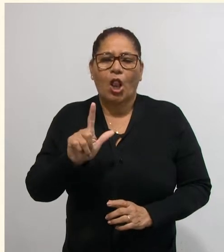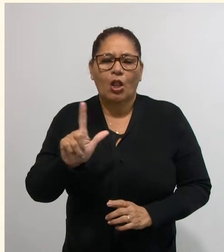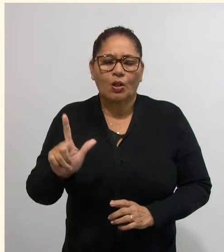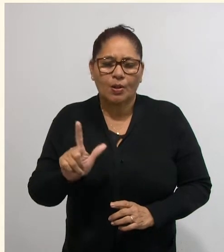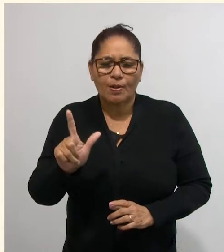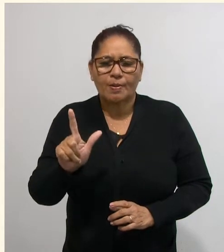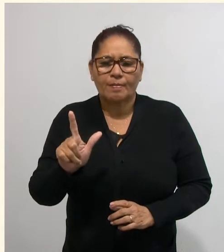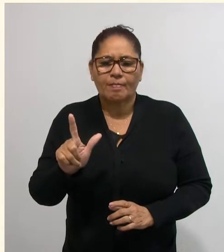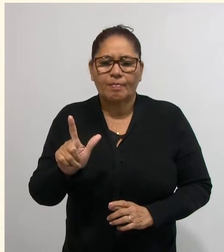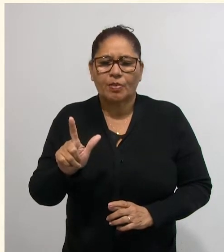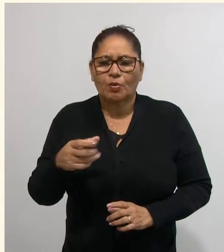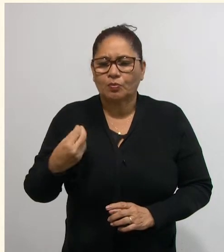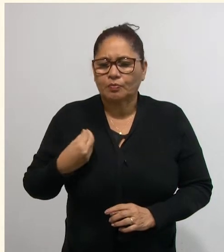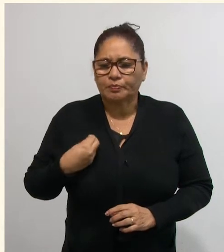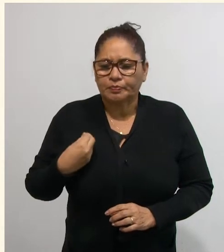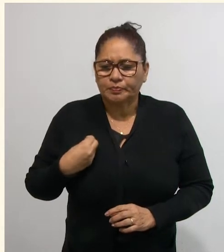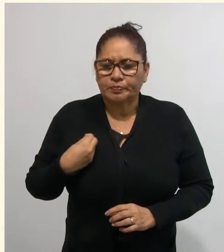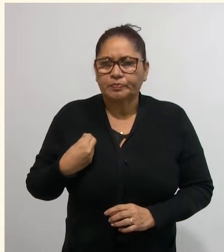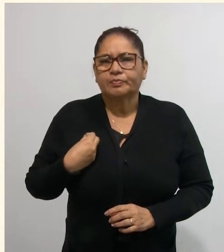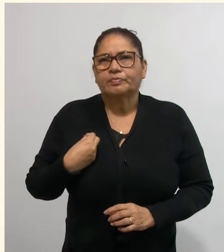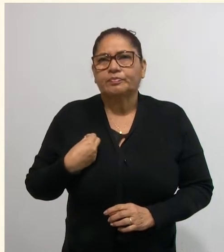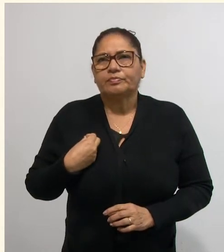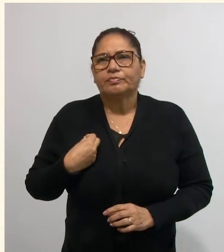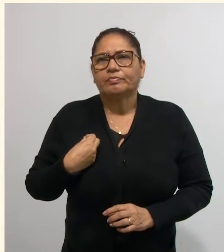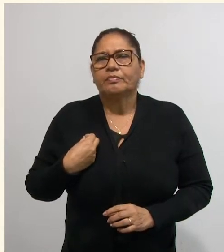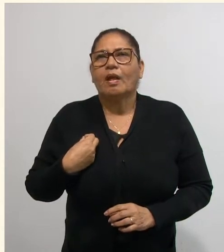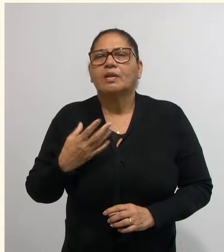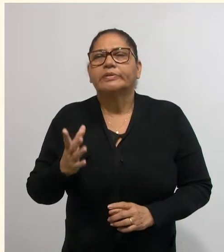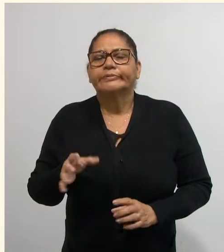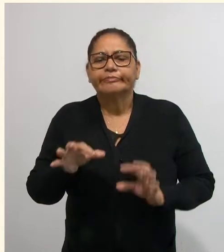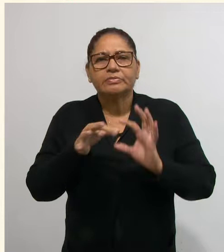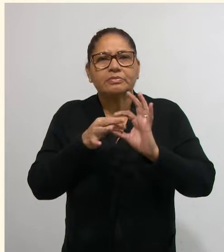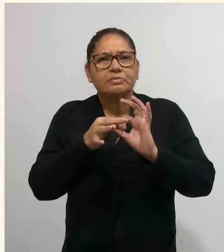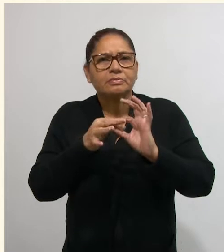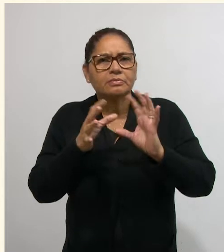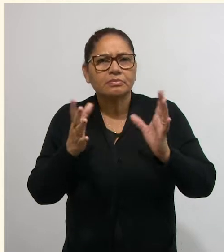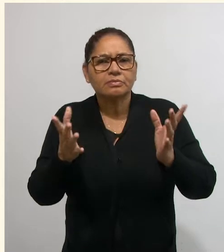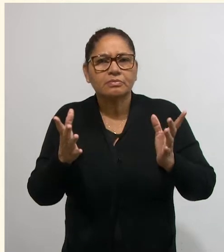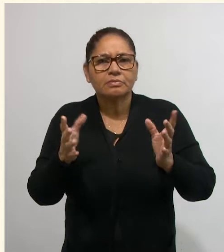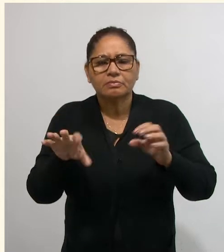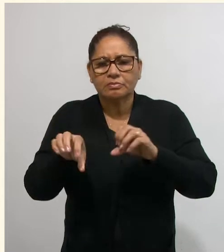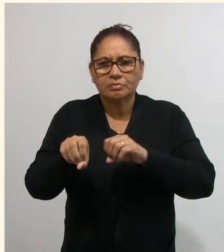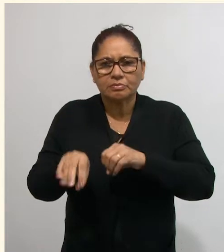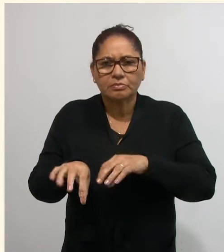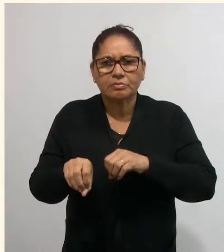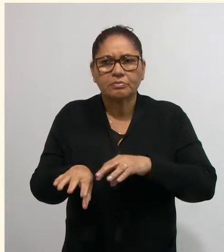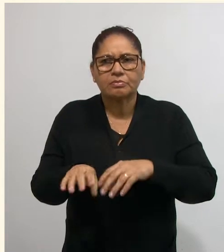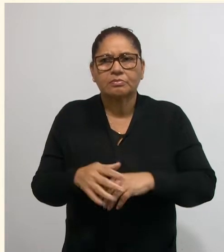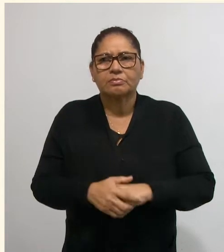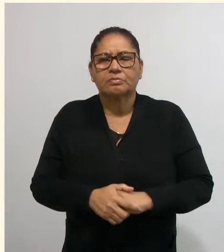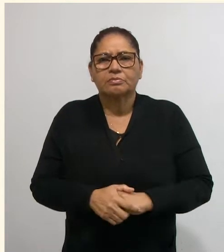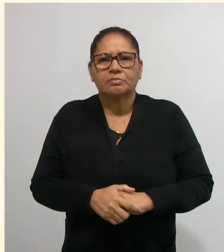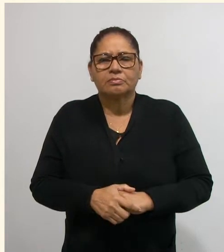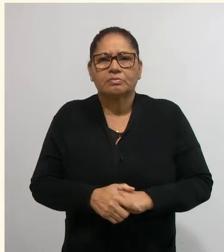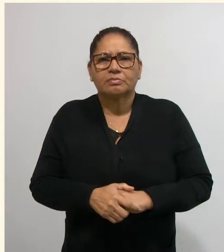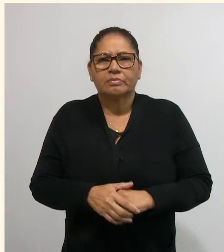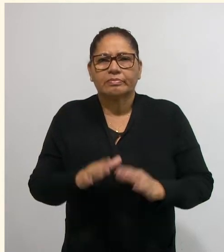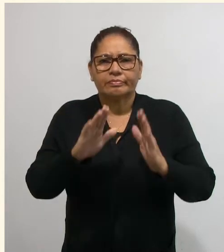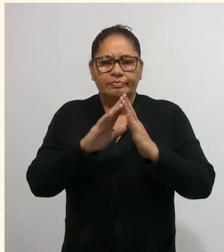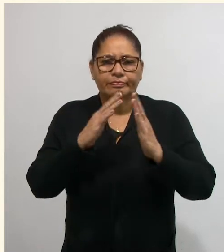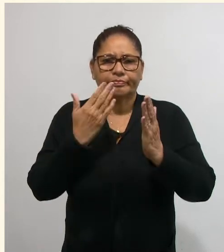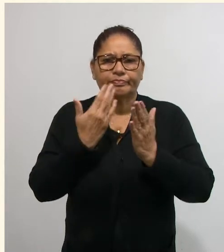como numerado, mas elas são interdependentes, é que a educação e a educação